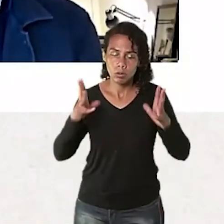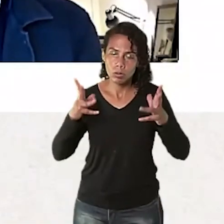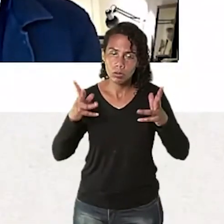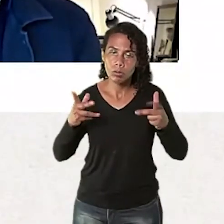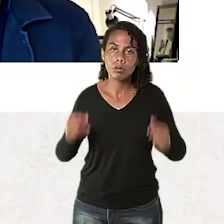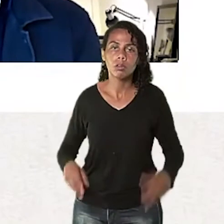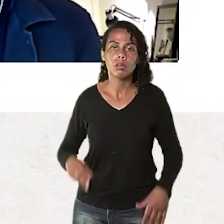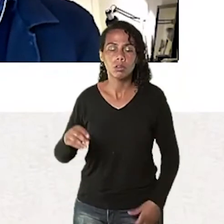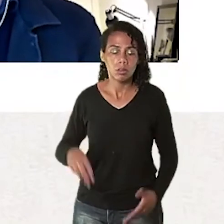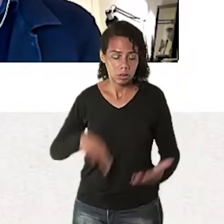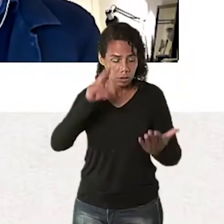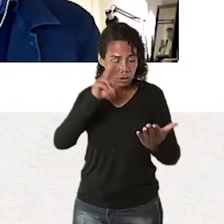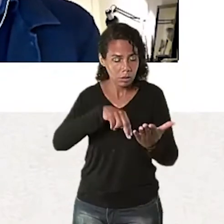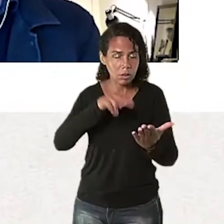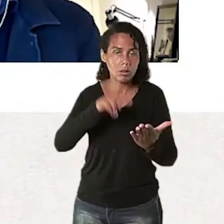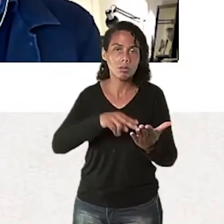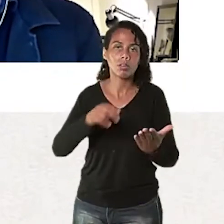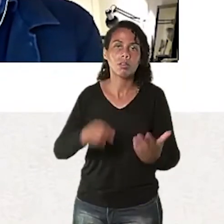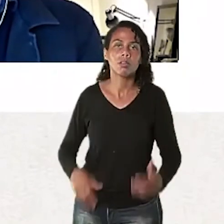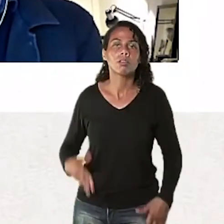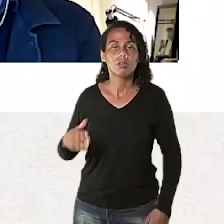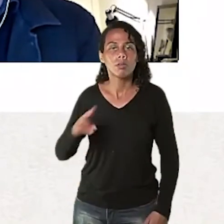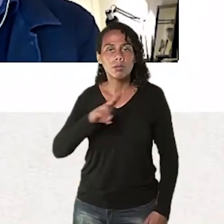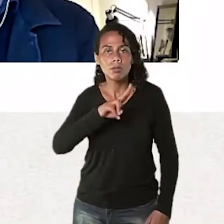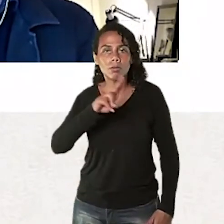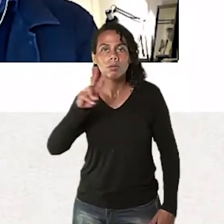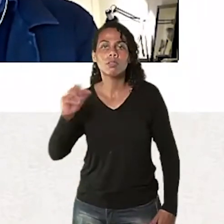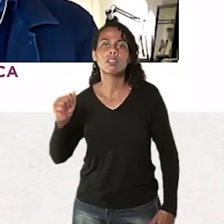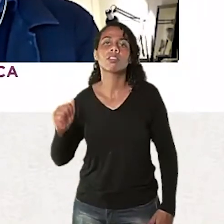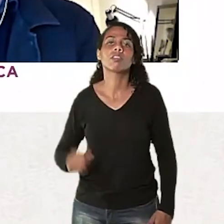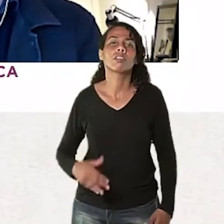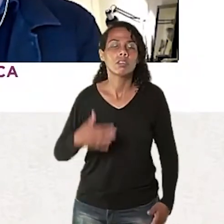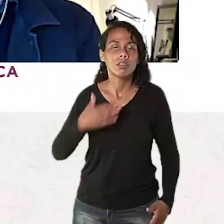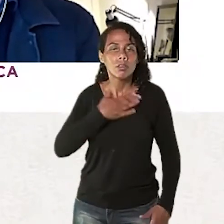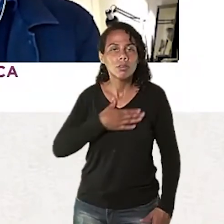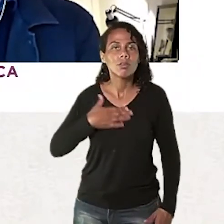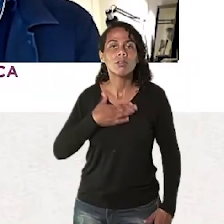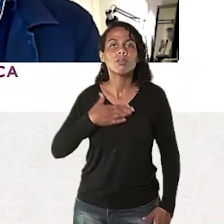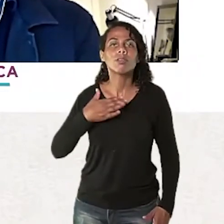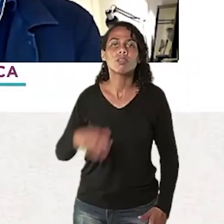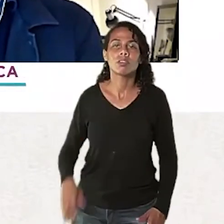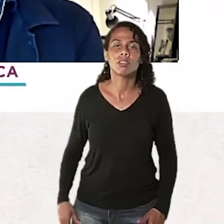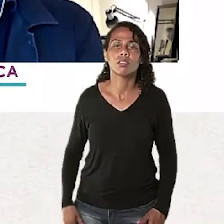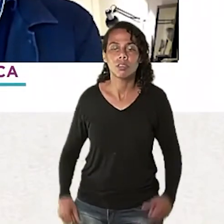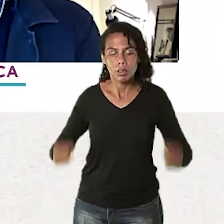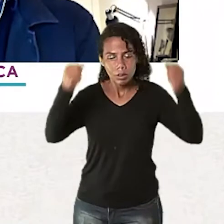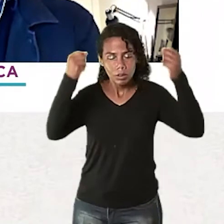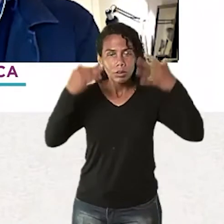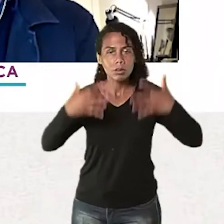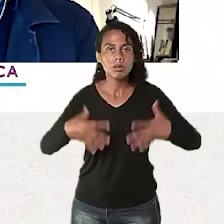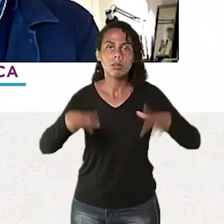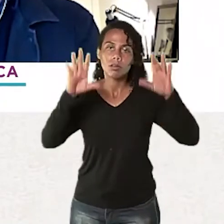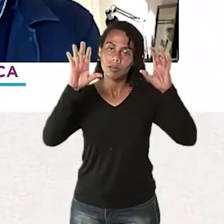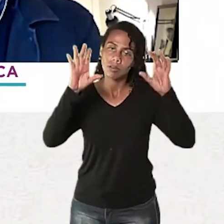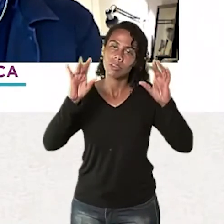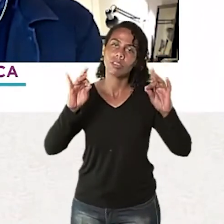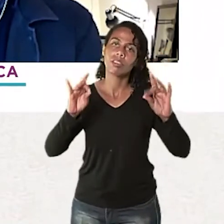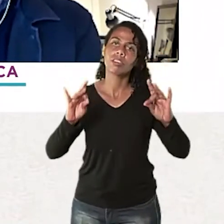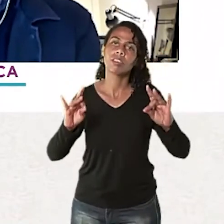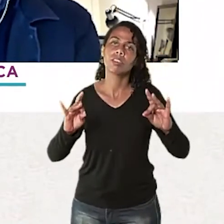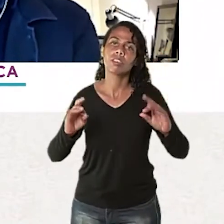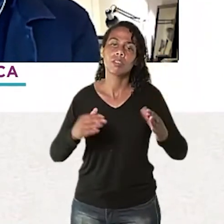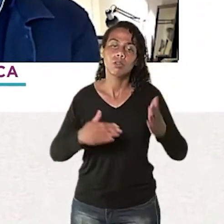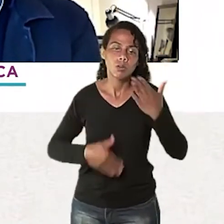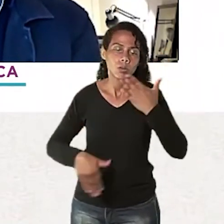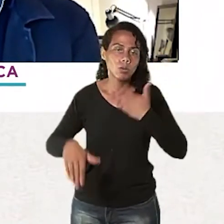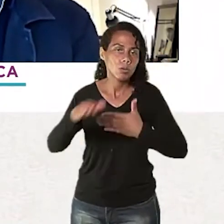diários totalmente árido, com só os diários, só esse episódio e só a repercussão disso, eu